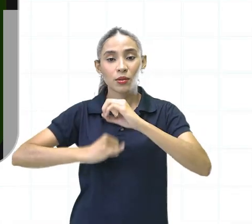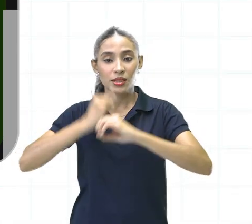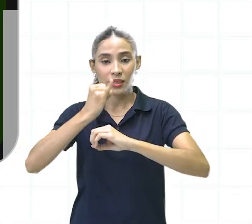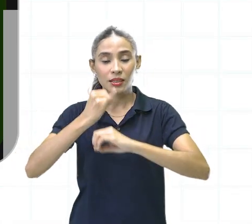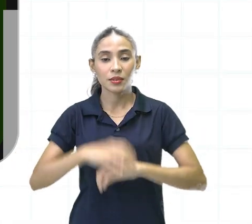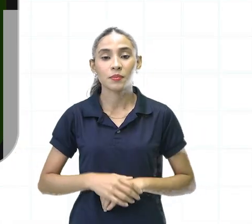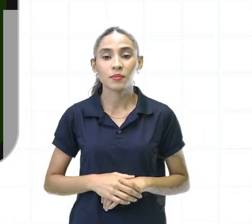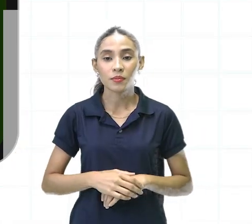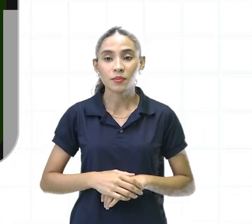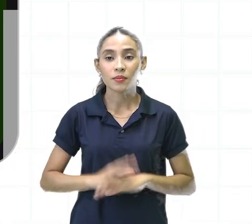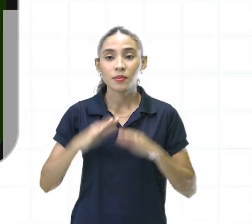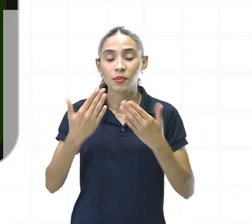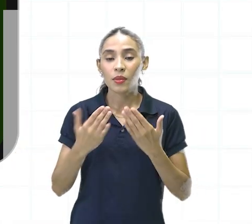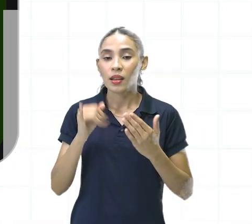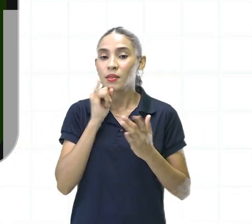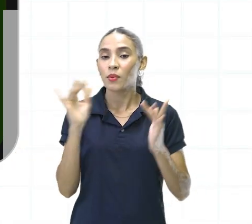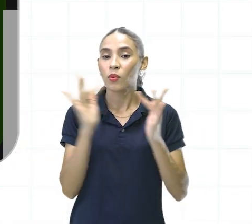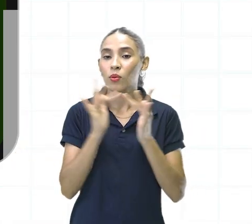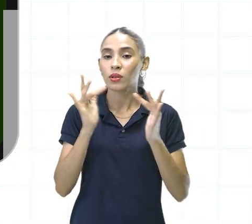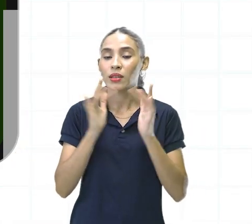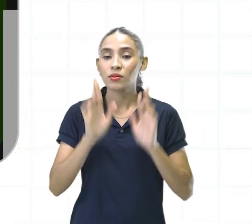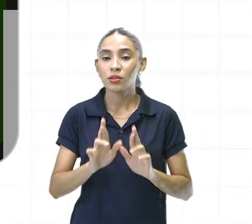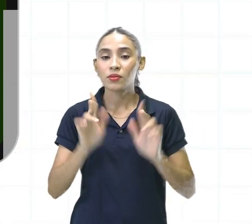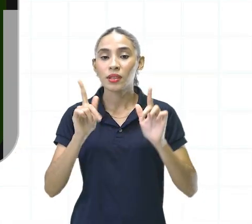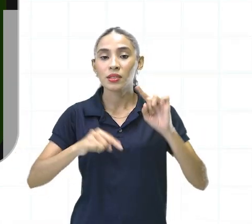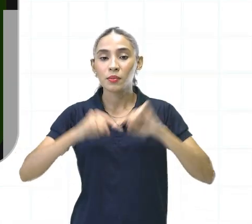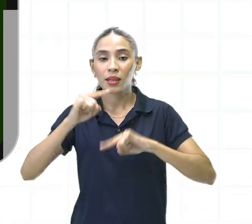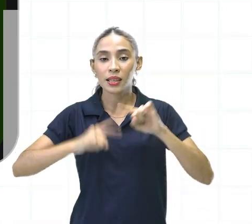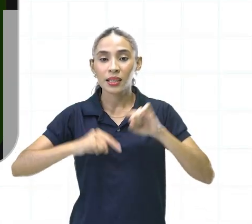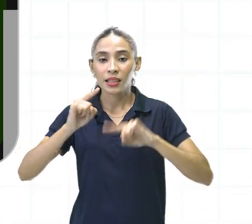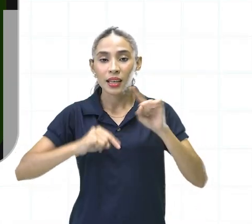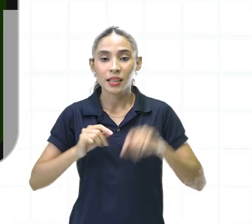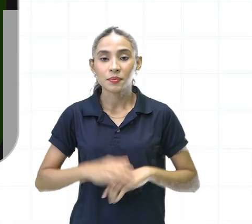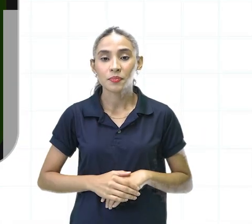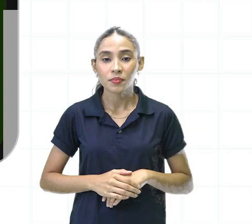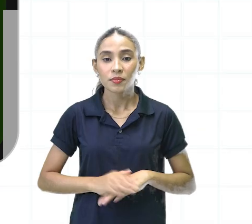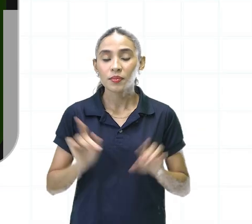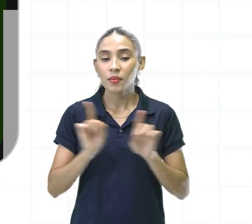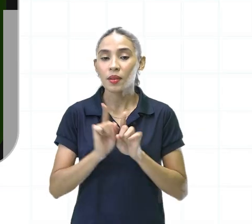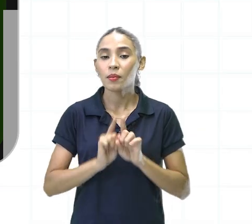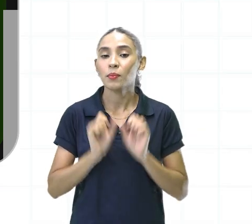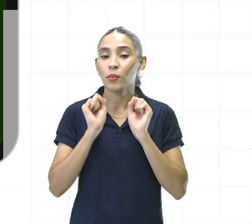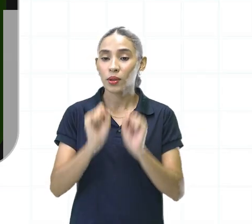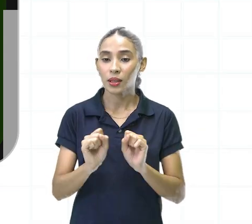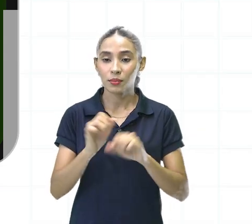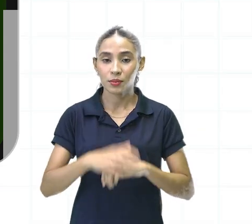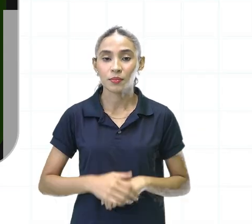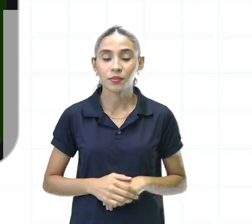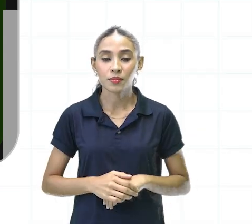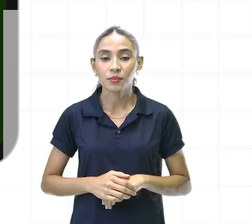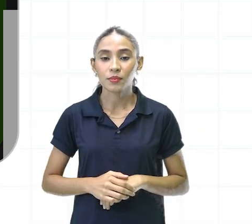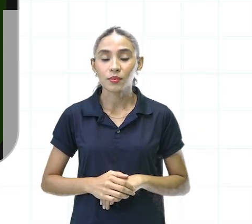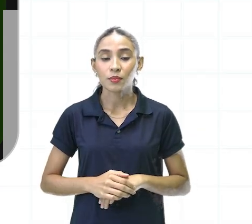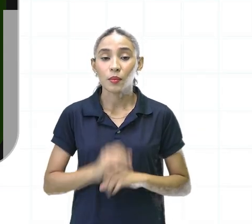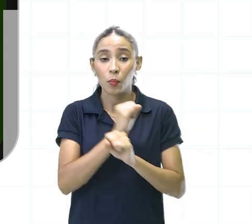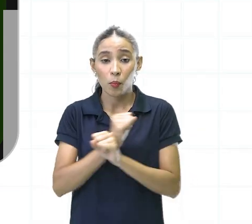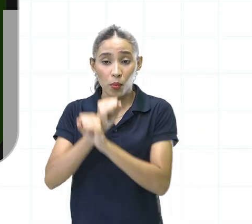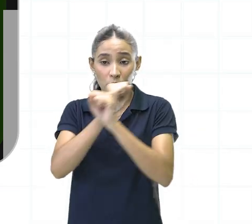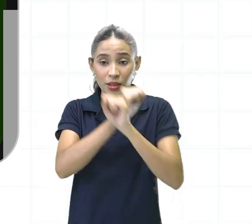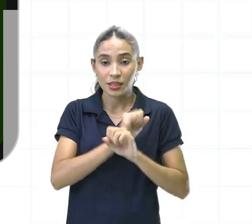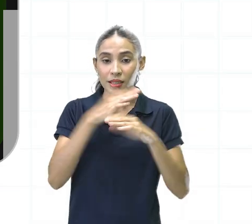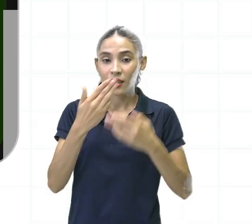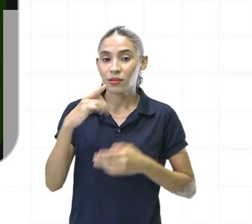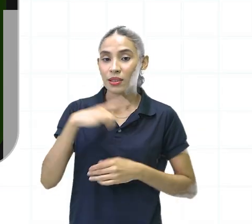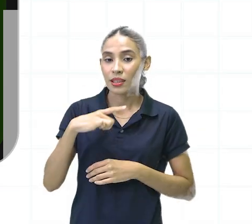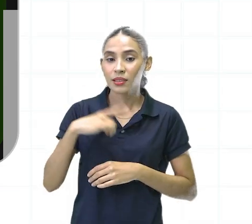ionizantes, quanto elas penetram em diferentes materiais e como podemos nos proteger delas. Aí